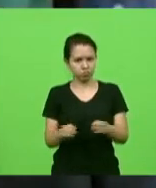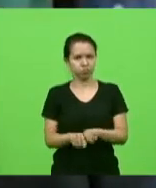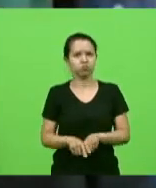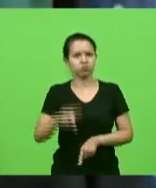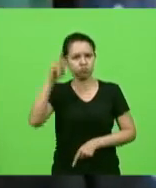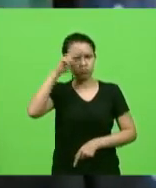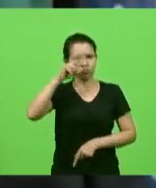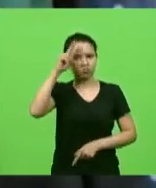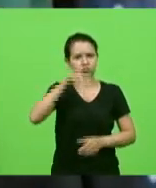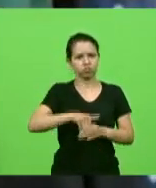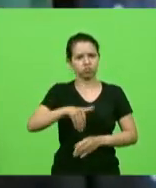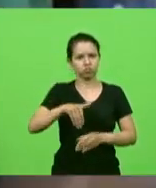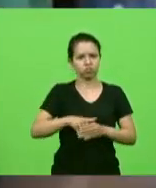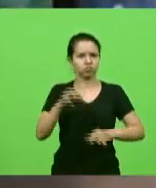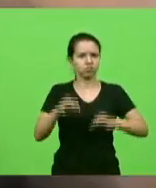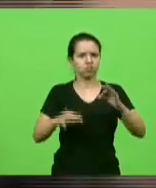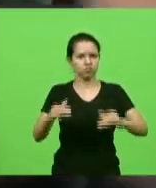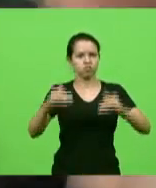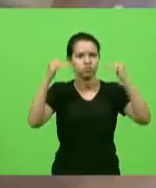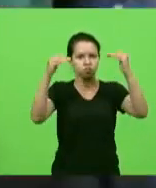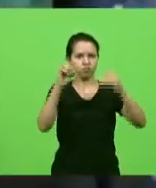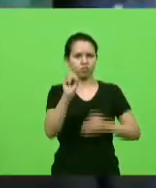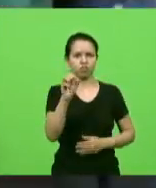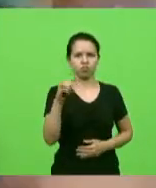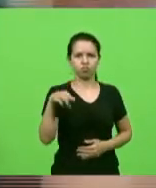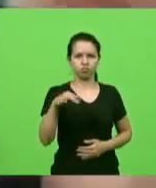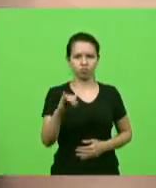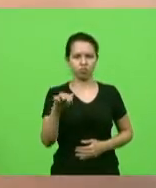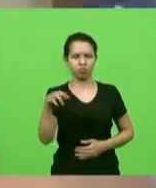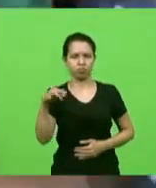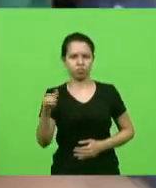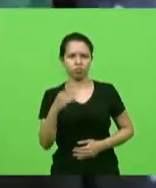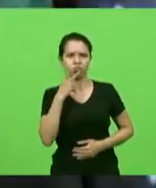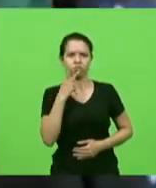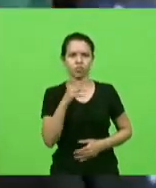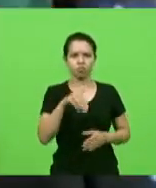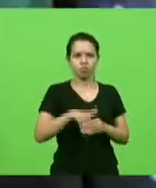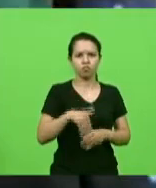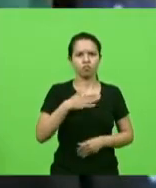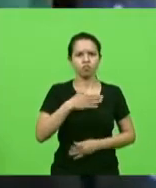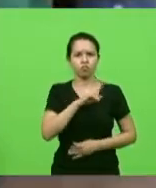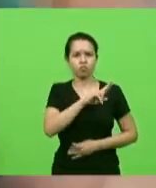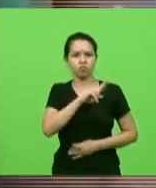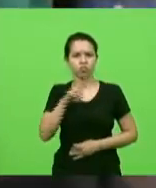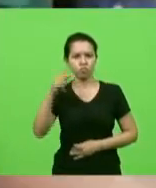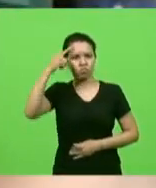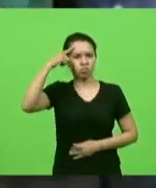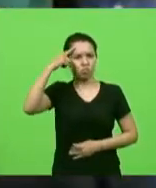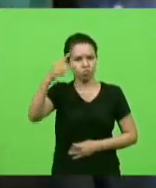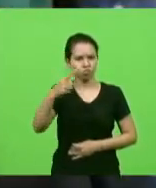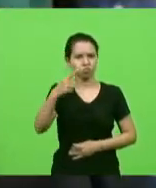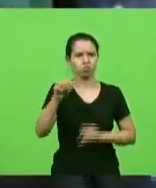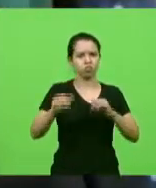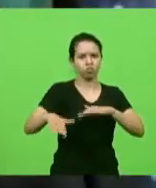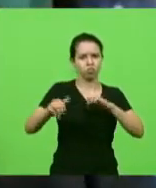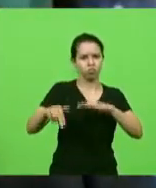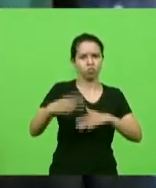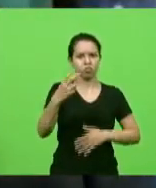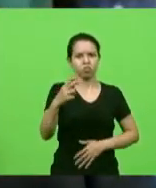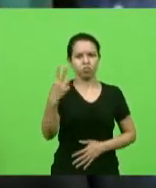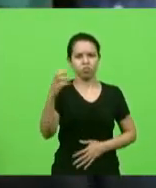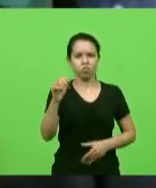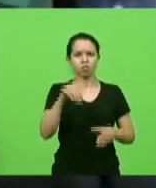Sônia Maria Schmitz Kennedy sulfato mencionou meu nome e já Lembrando que isso é tempo dos vídeos